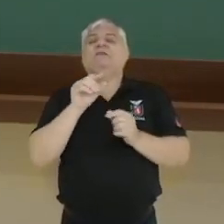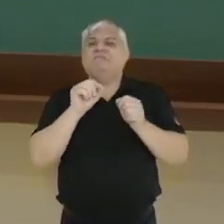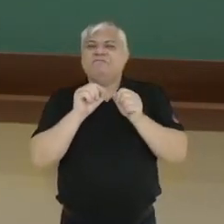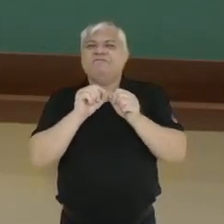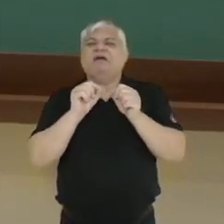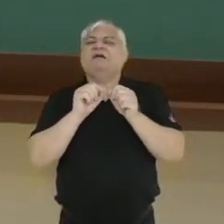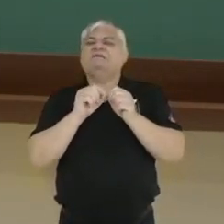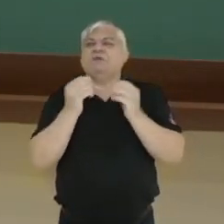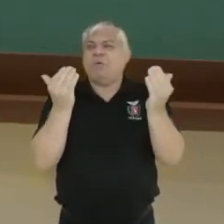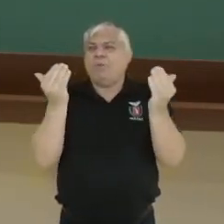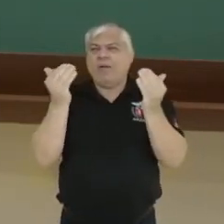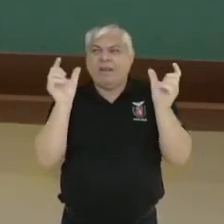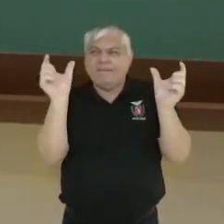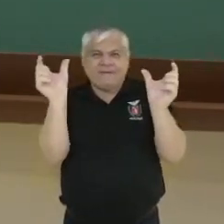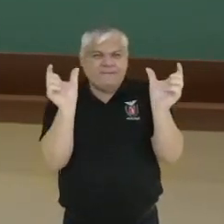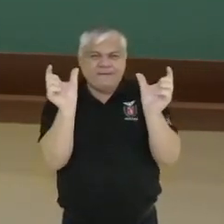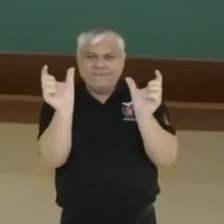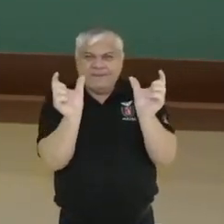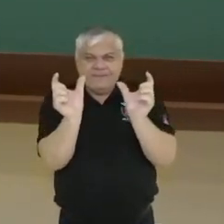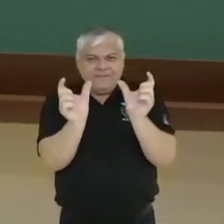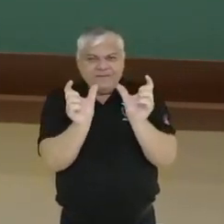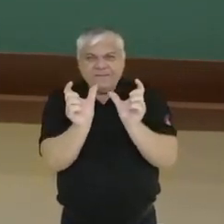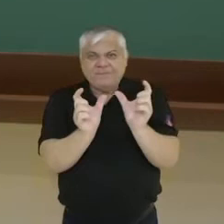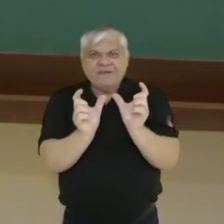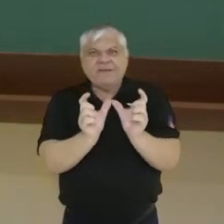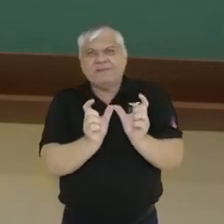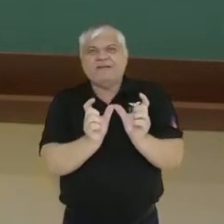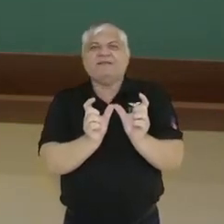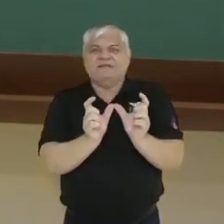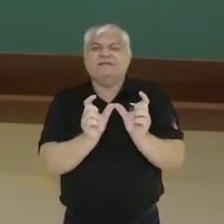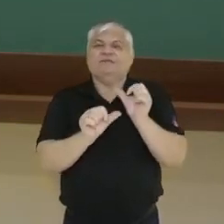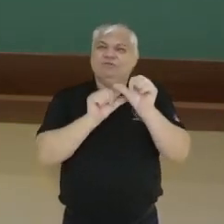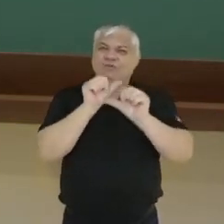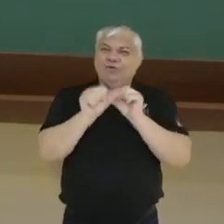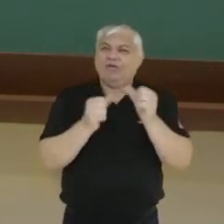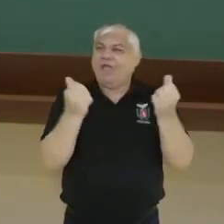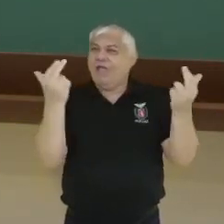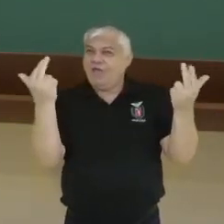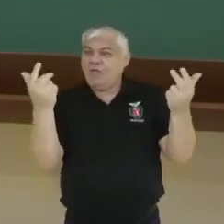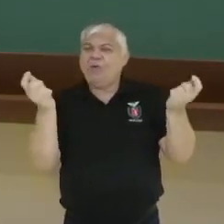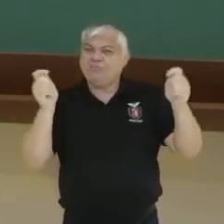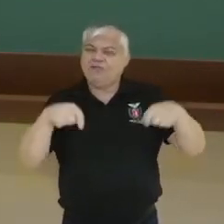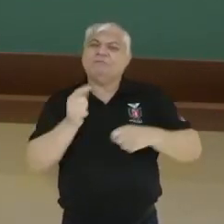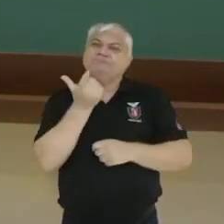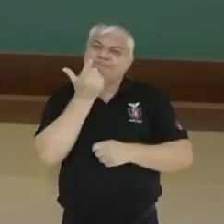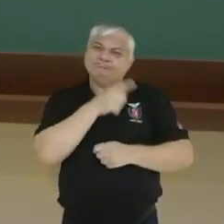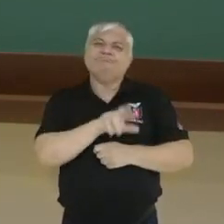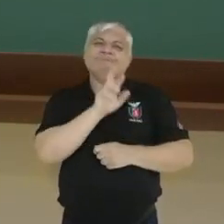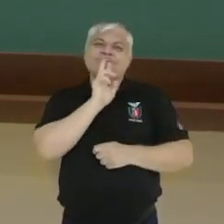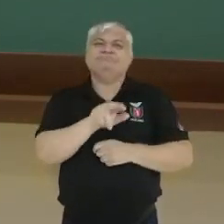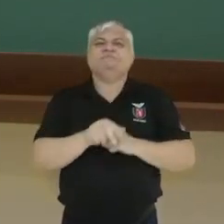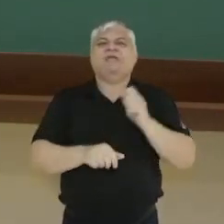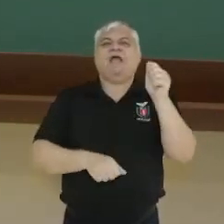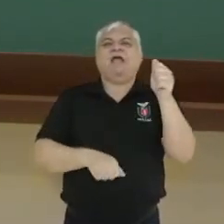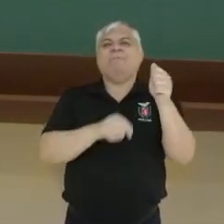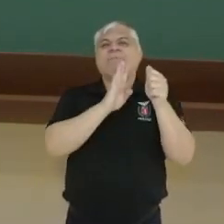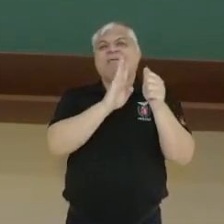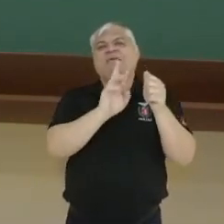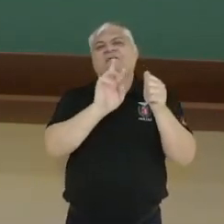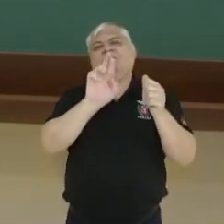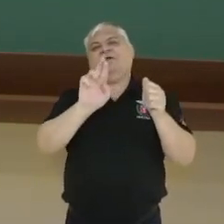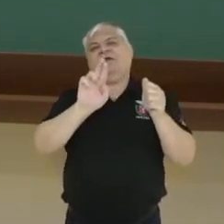as comparações de cada membro que são iguais e a gente consegue determinar o A, o B e